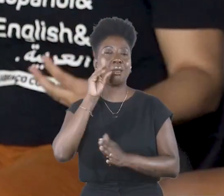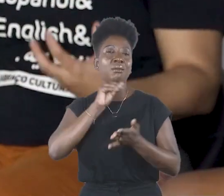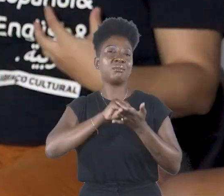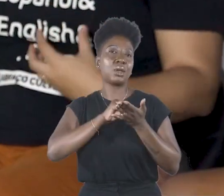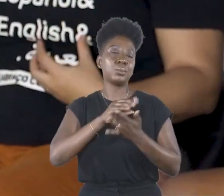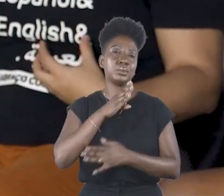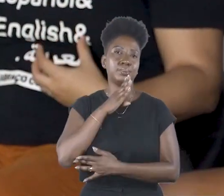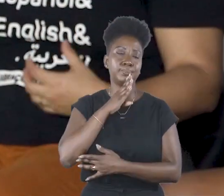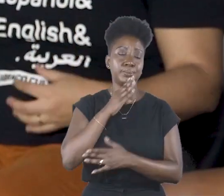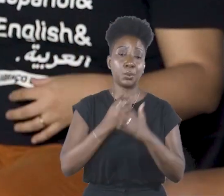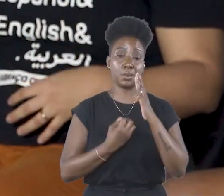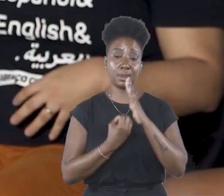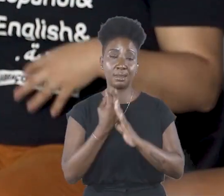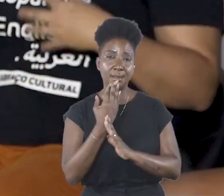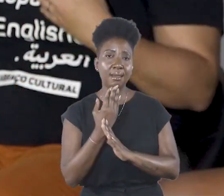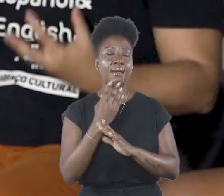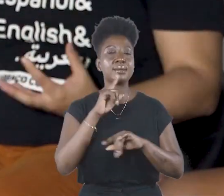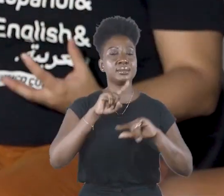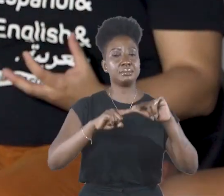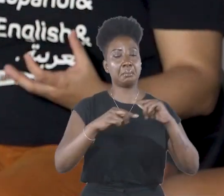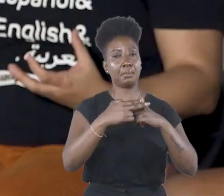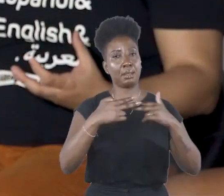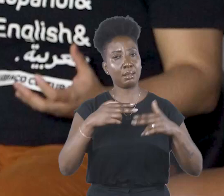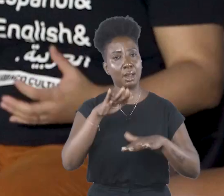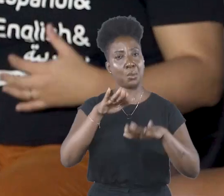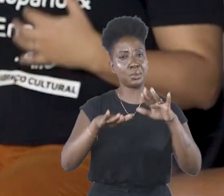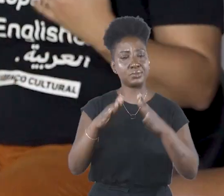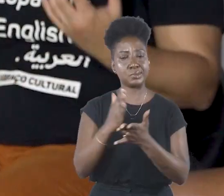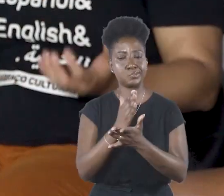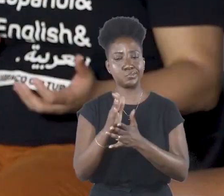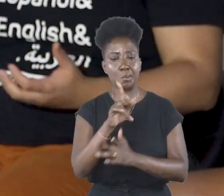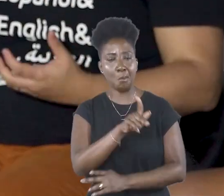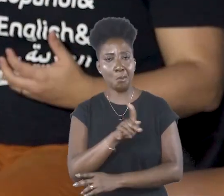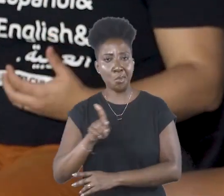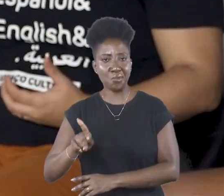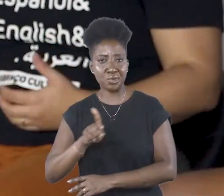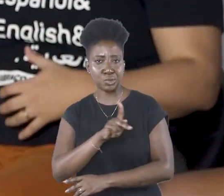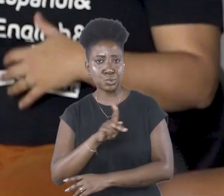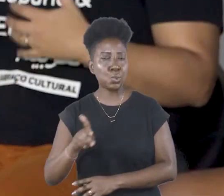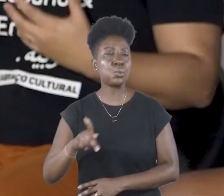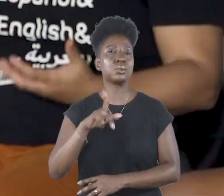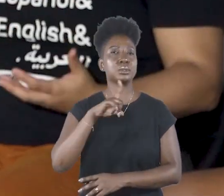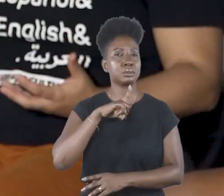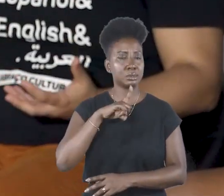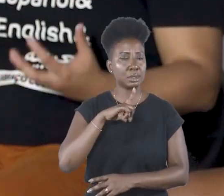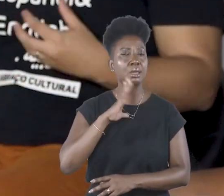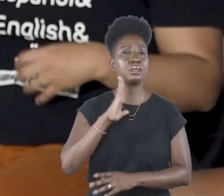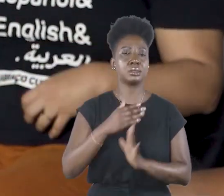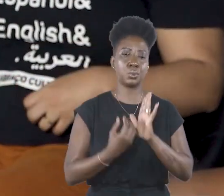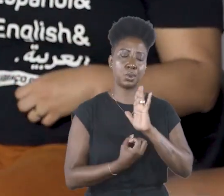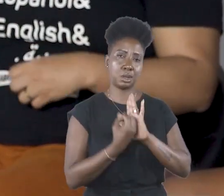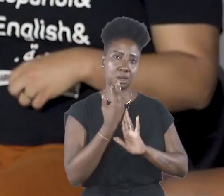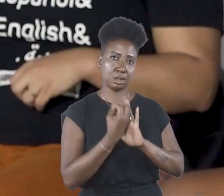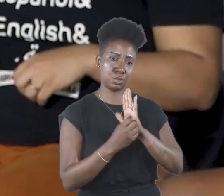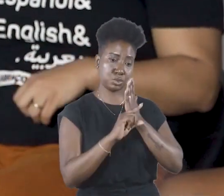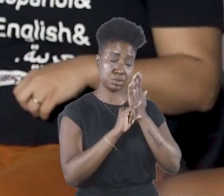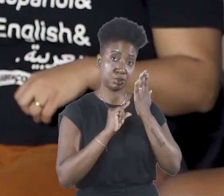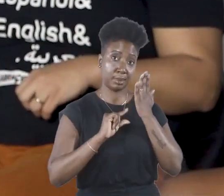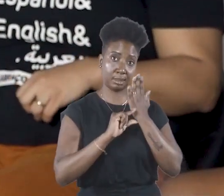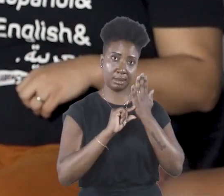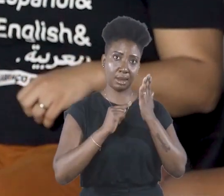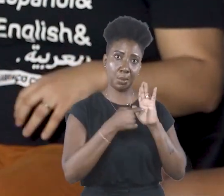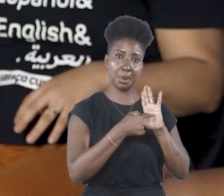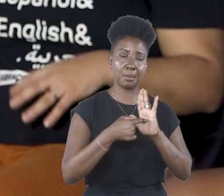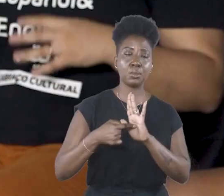outras culturas que a gente desconhece. Então, produzir esse material didático, muitas das vezes com professores, a gente tem hoje professores que